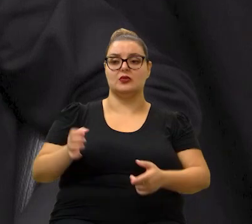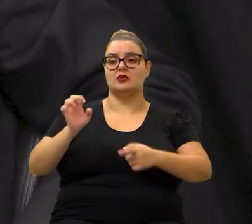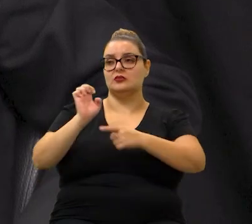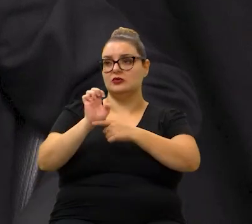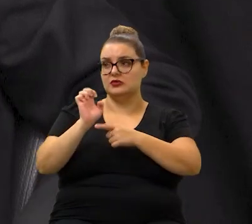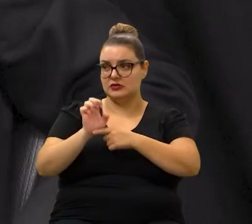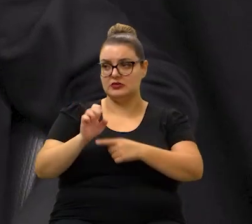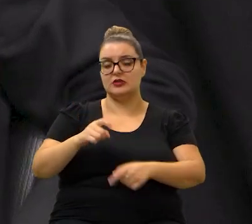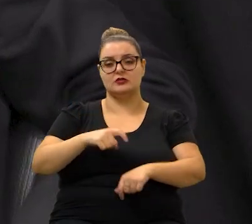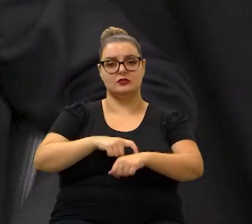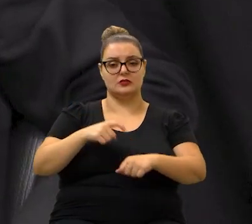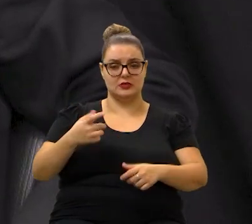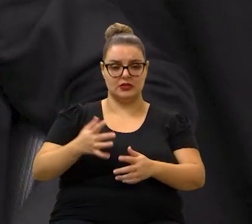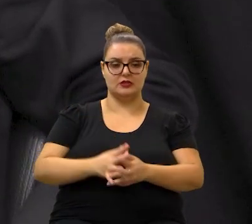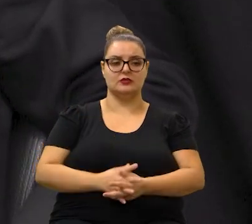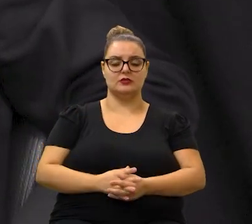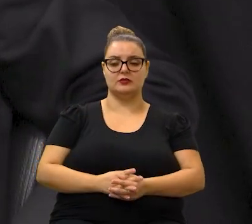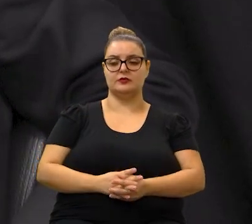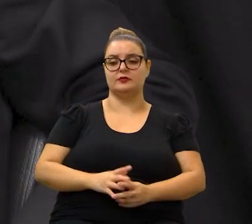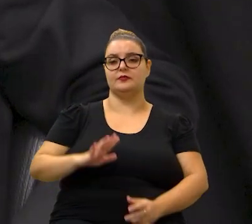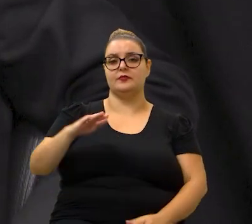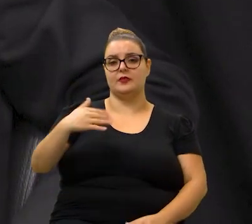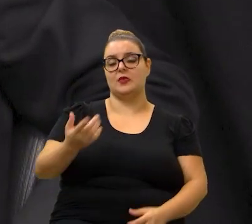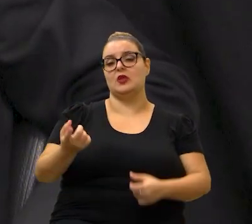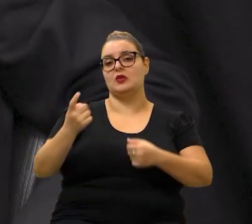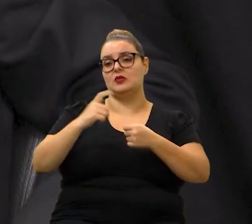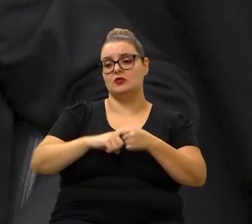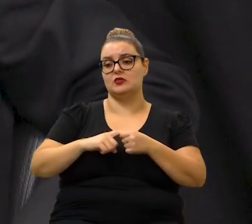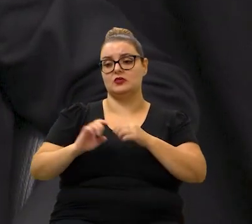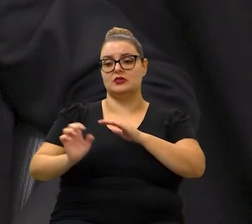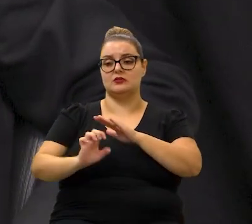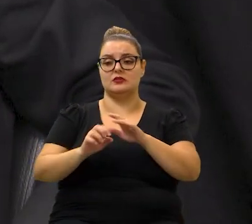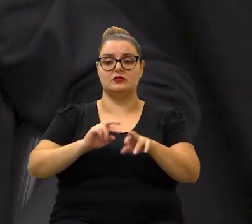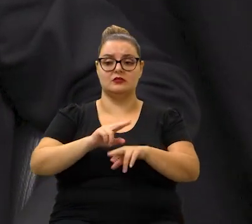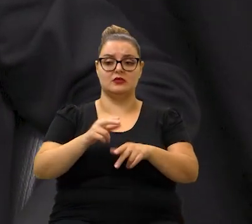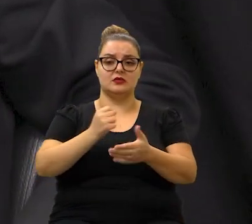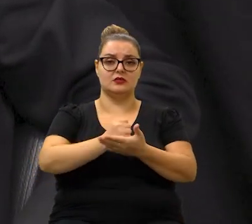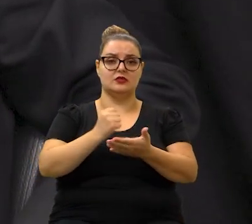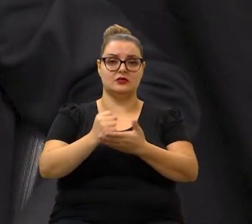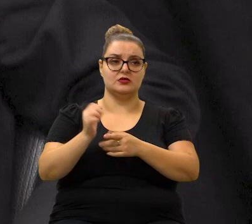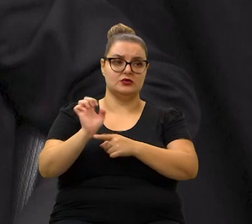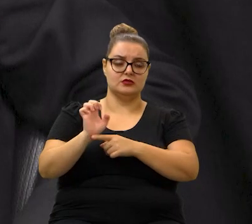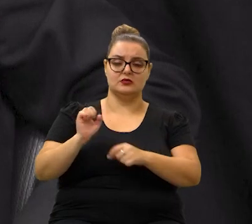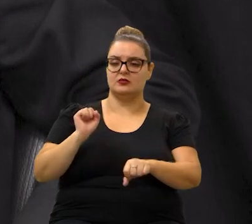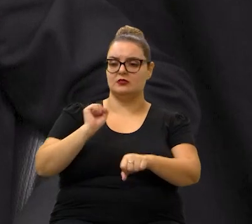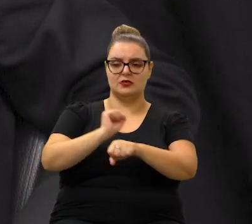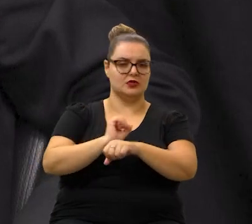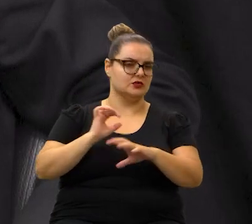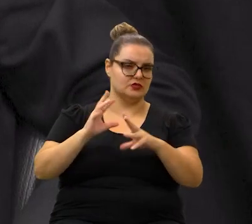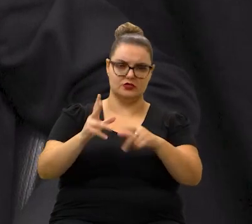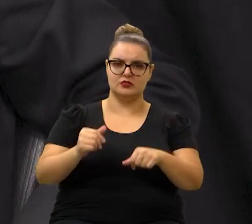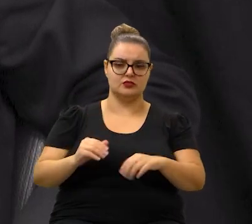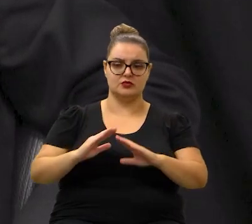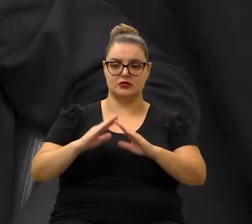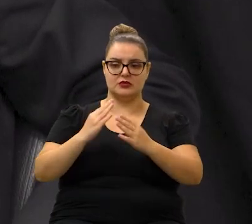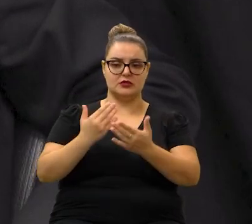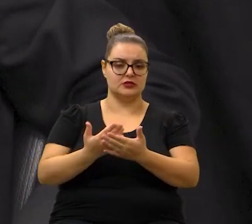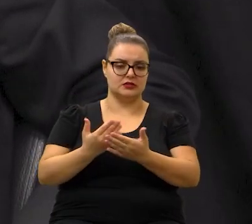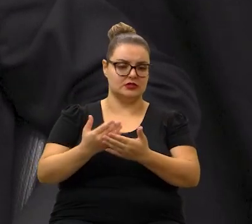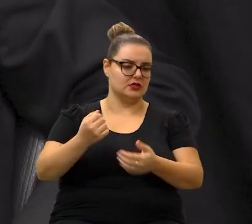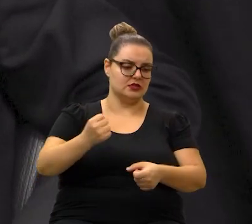estado na época e foi quando retomou essa empresa tinha vários contratos no estado e tinha paralisado todas as obras dessa